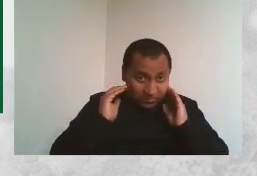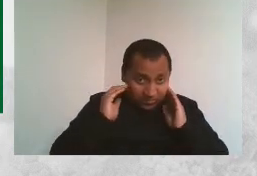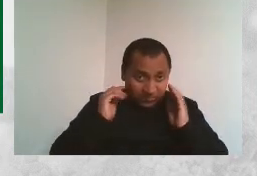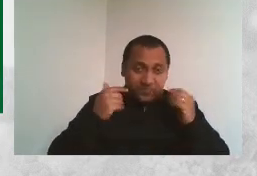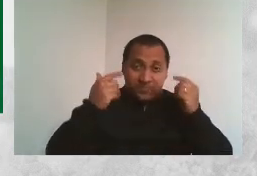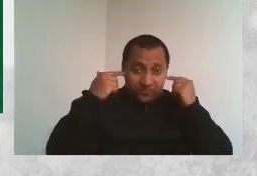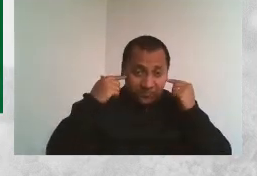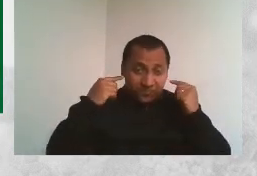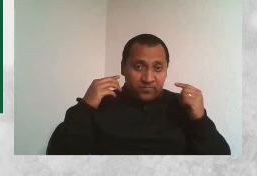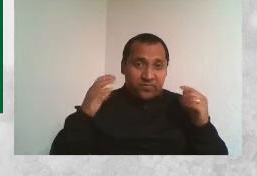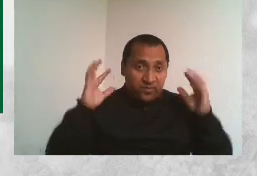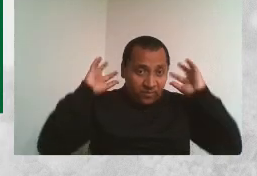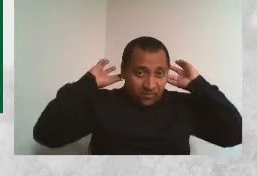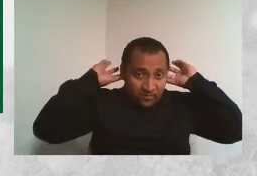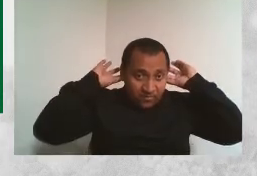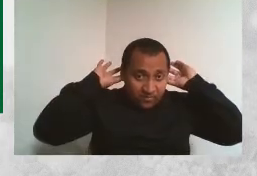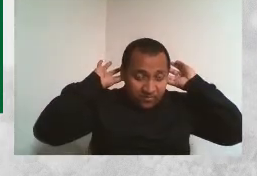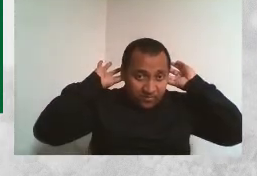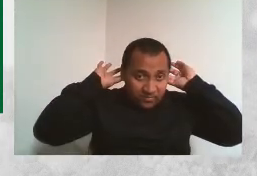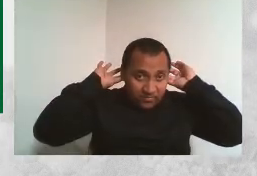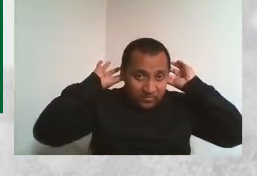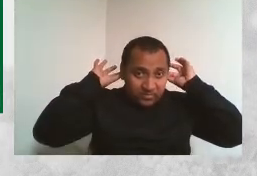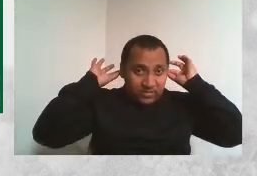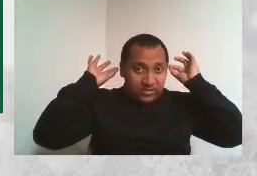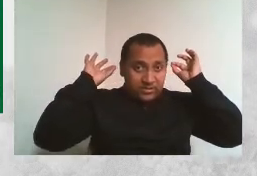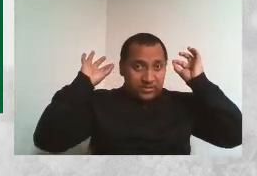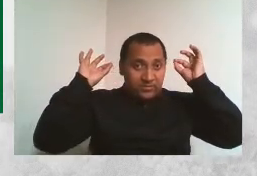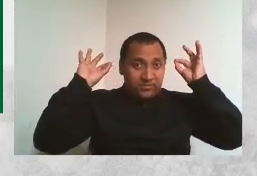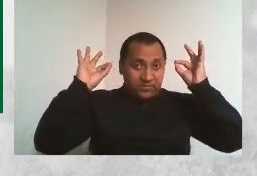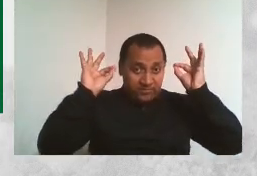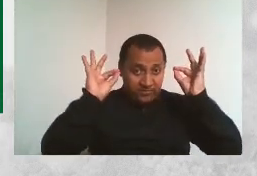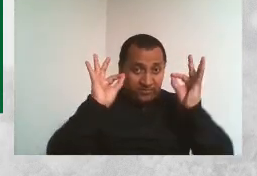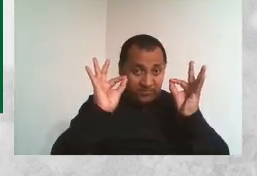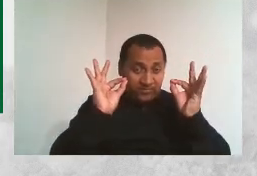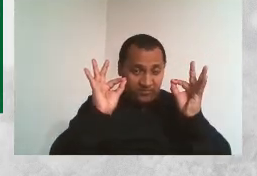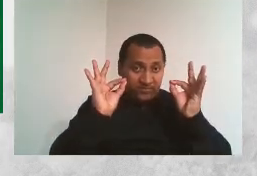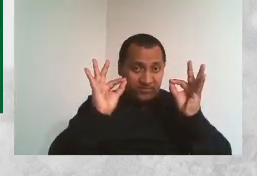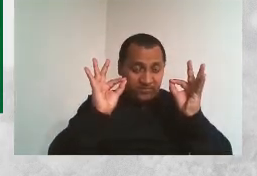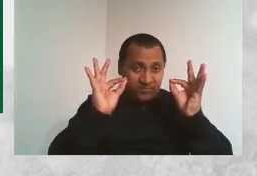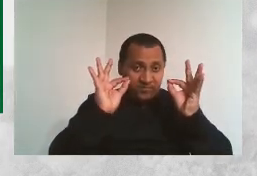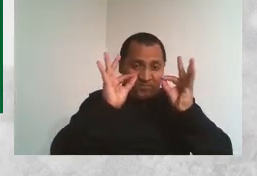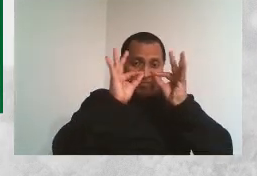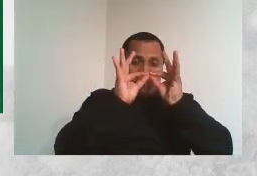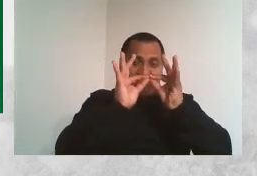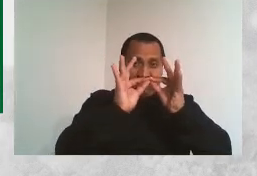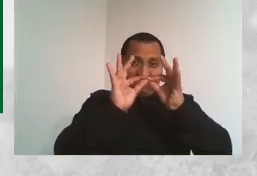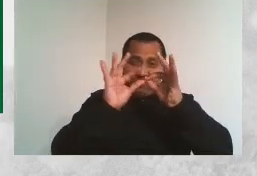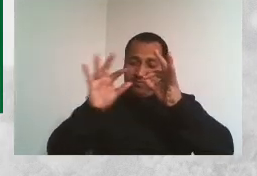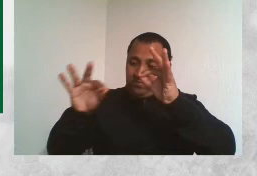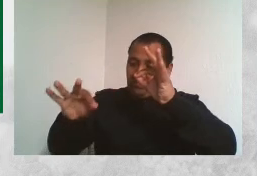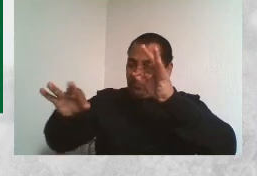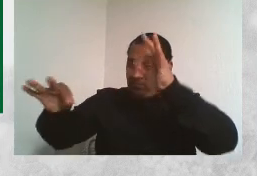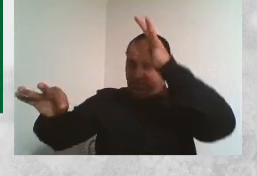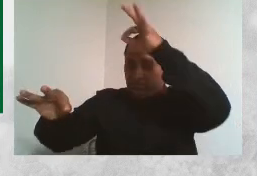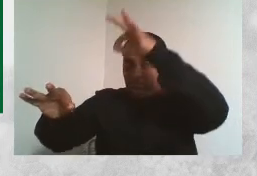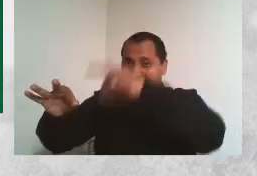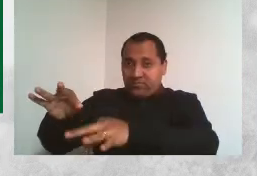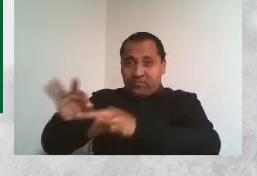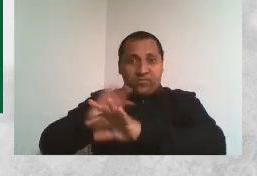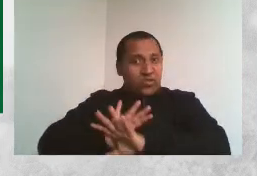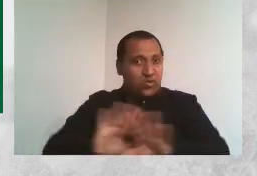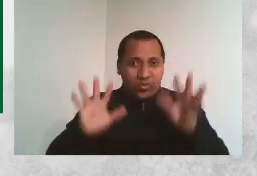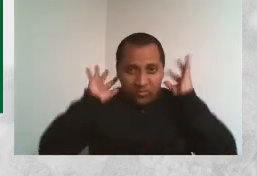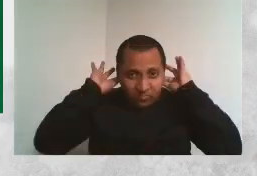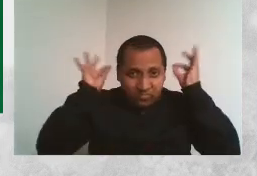retirar a máscara pelos seus elásticos, vai dobrar, abrir o saquinho e colocar lá dentro. Eu cuido para